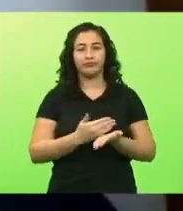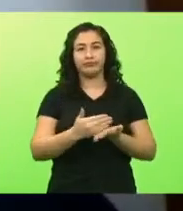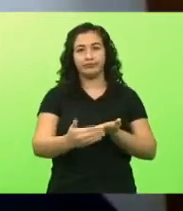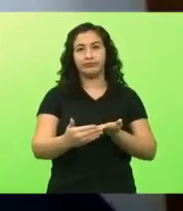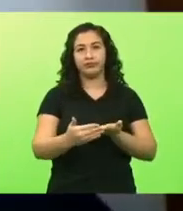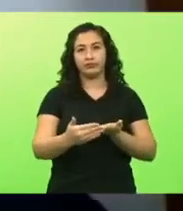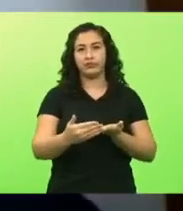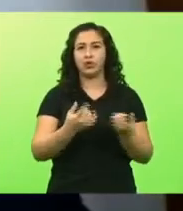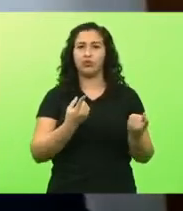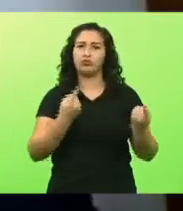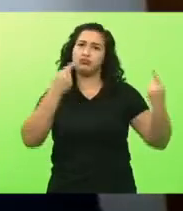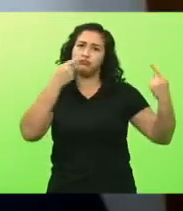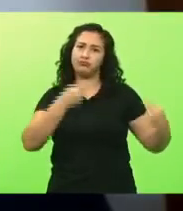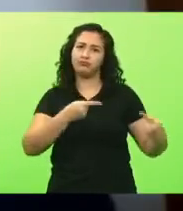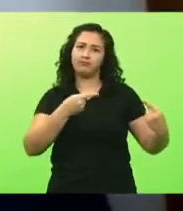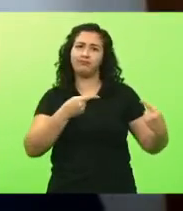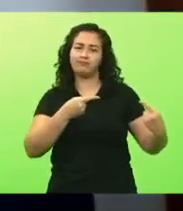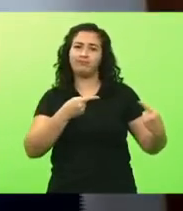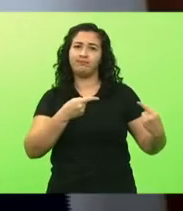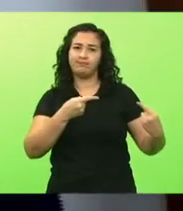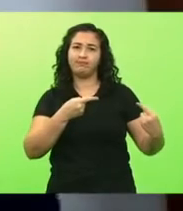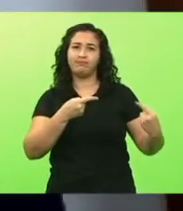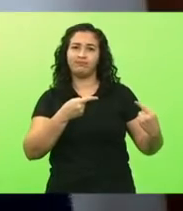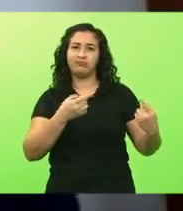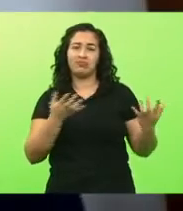contrapor algumas manifestações